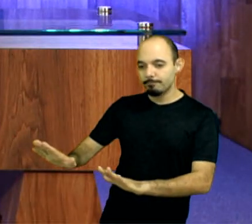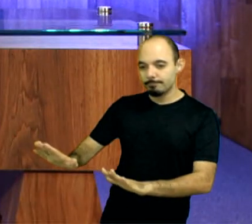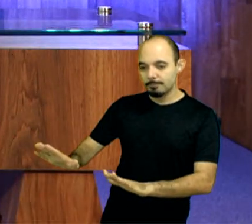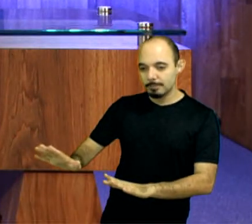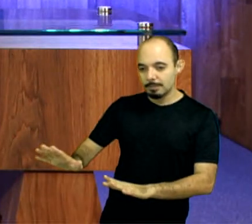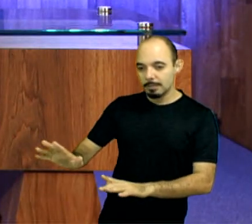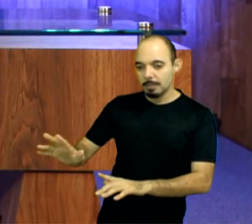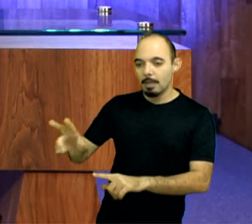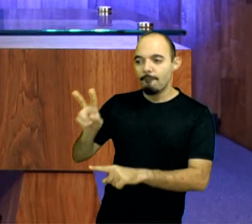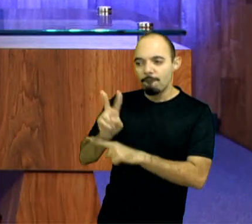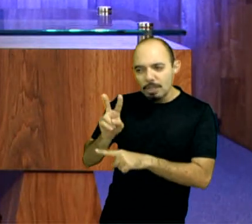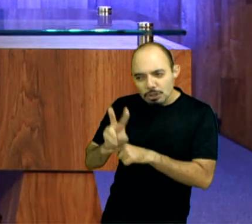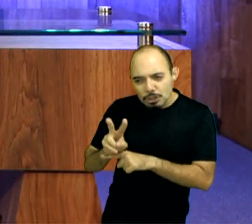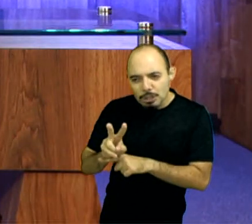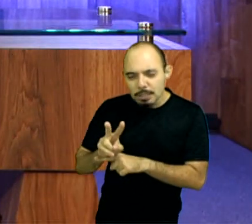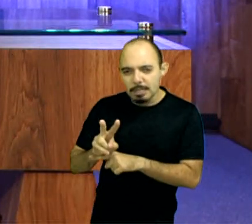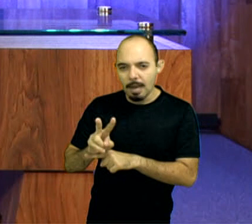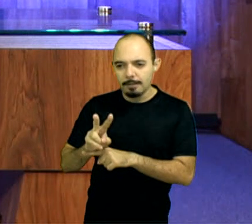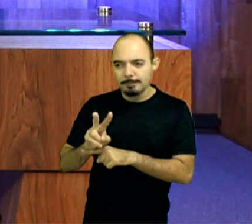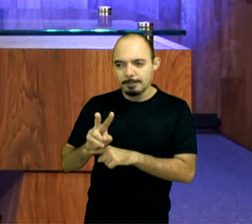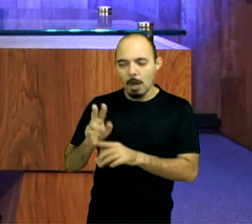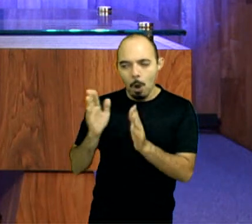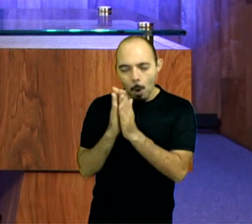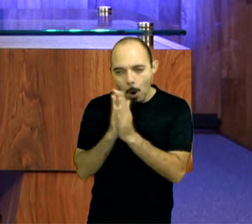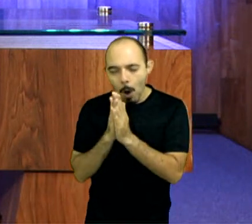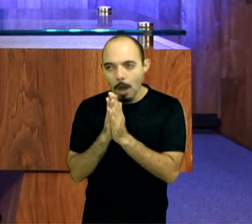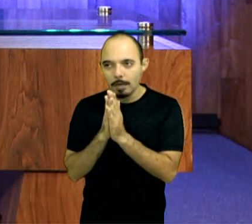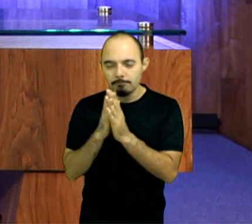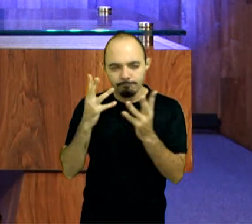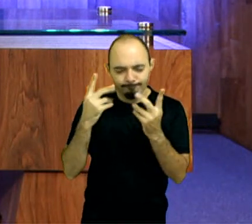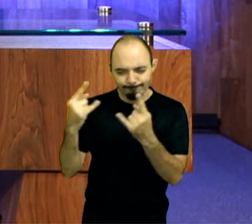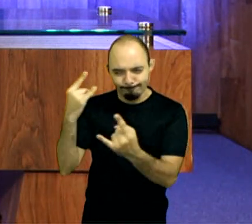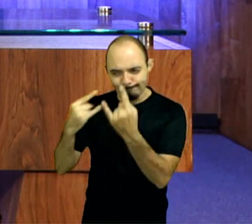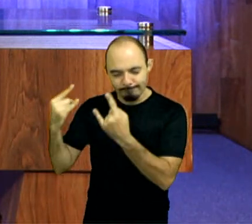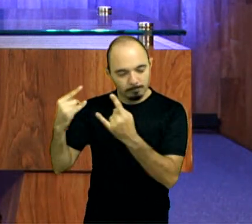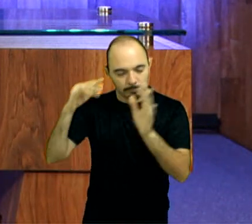orai para que não entreis em tentação.